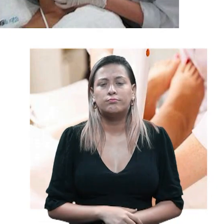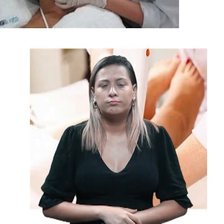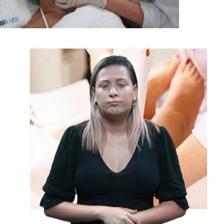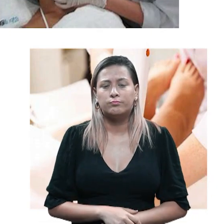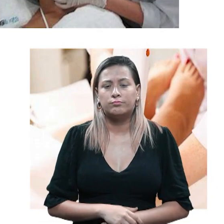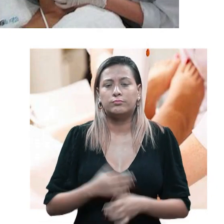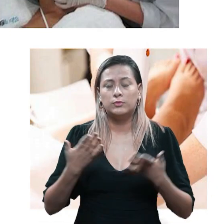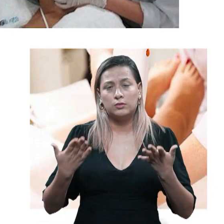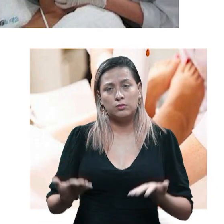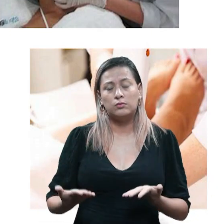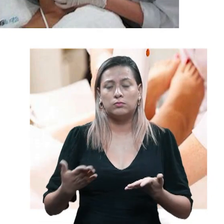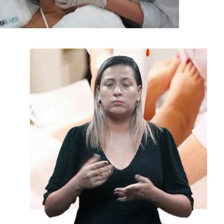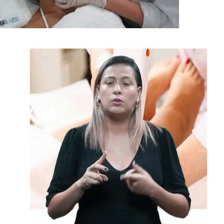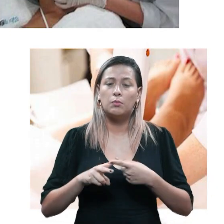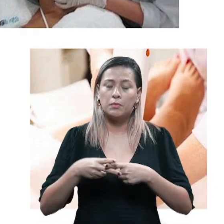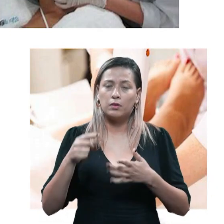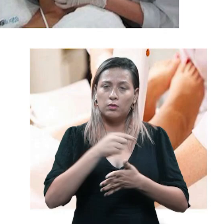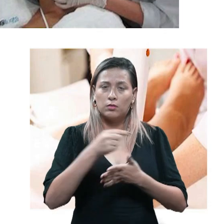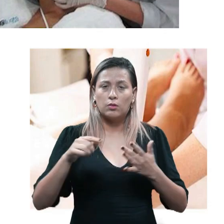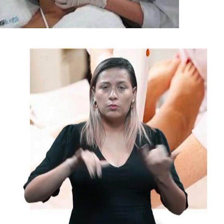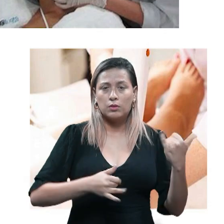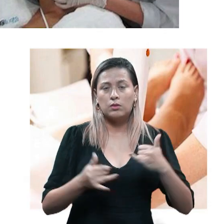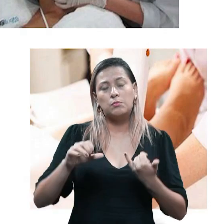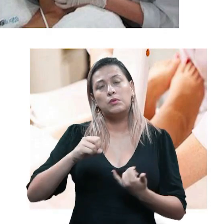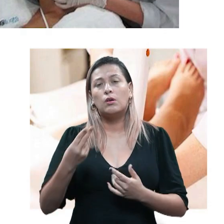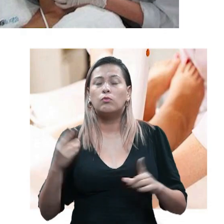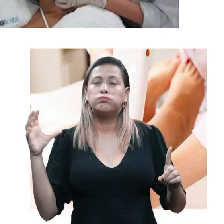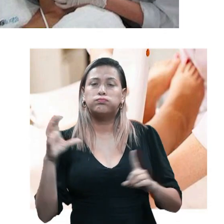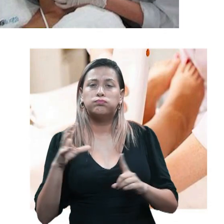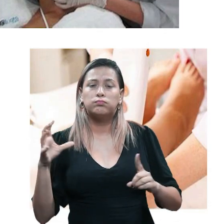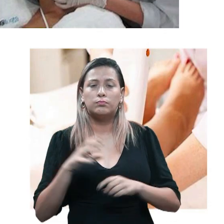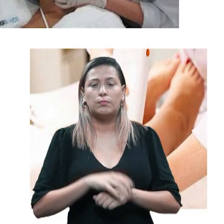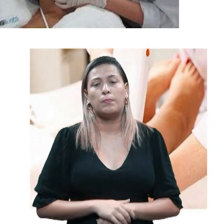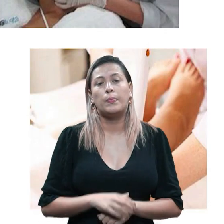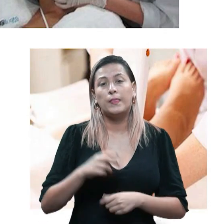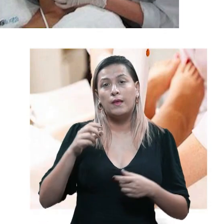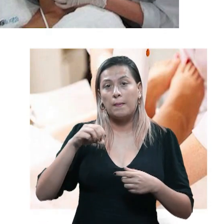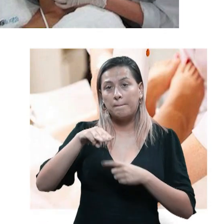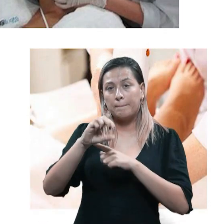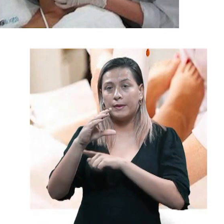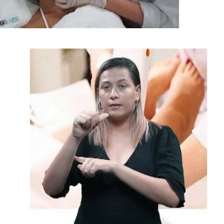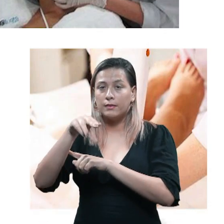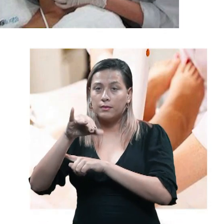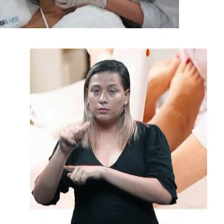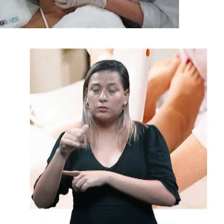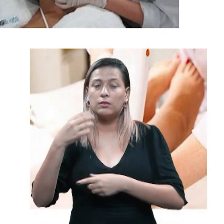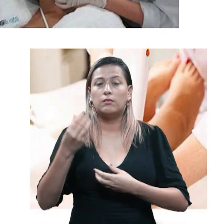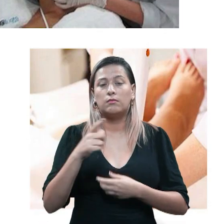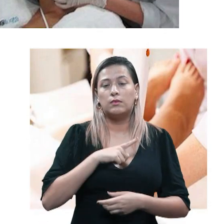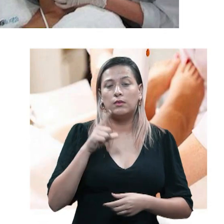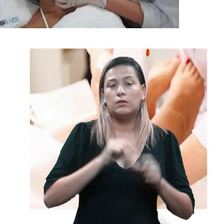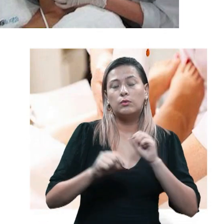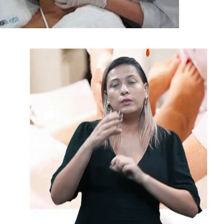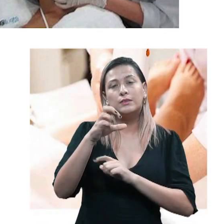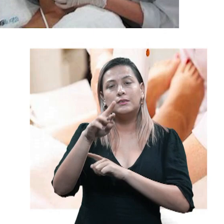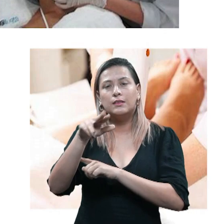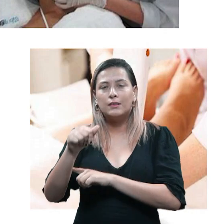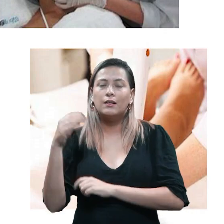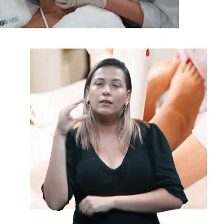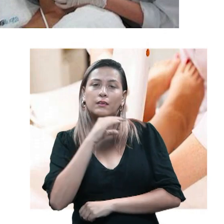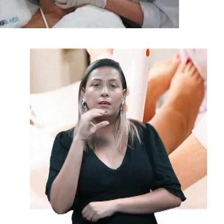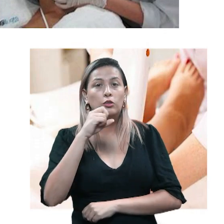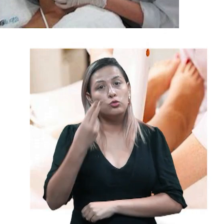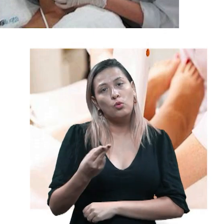com a ação mecânica, química e abrasiva. Na remoção mecânica, temos a extração do pelo com cera quente